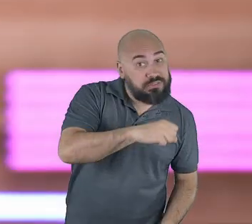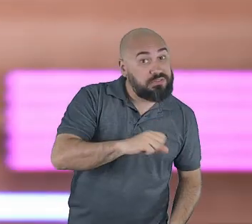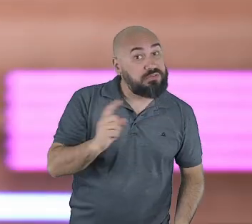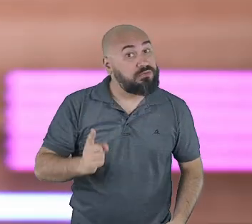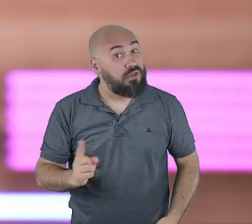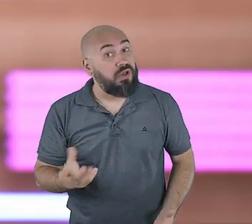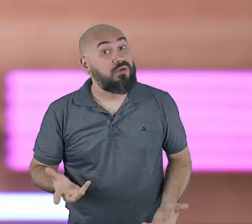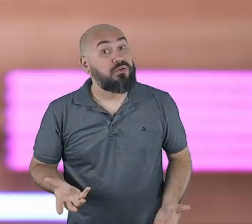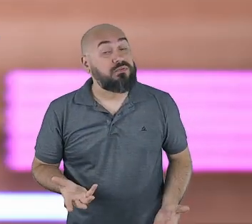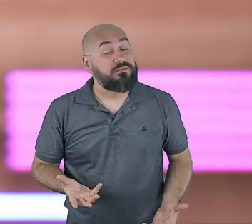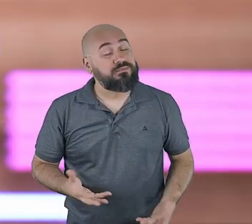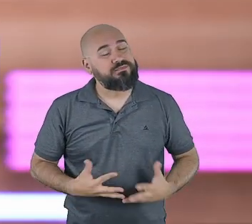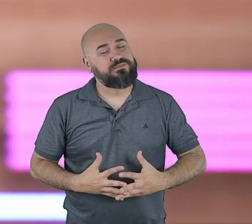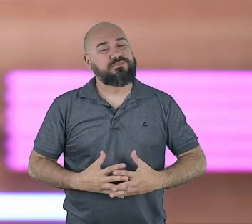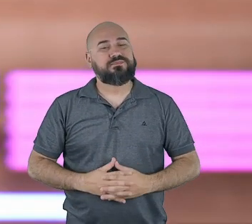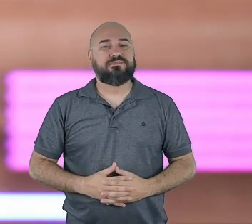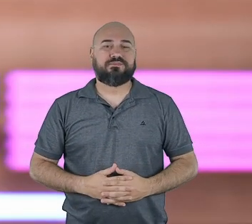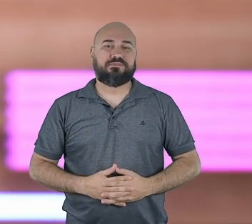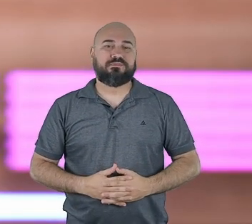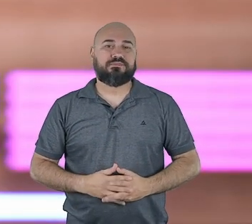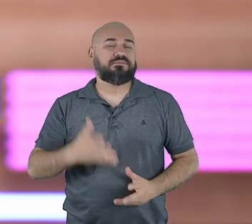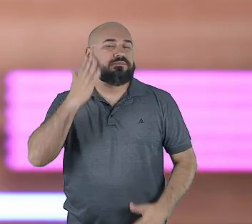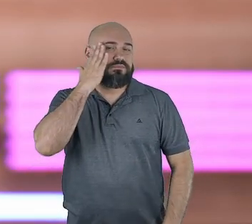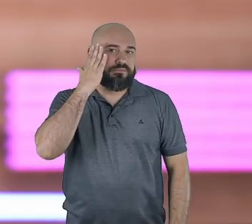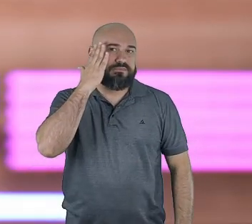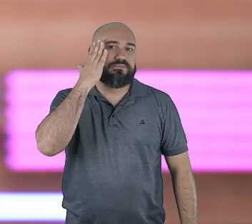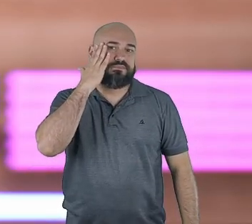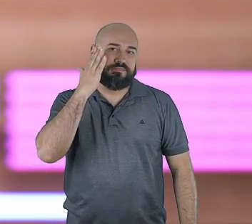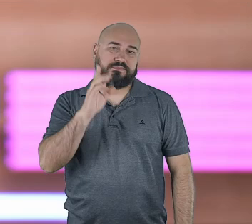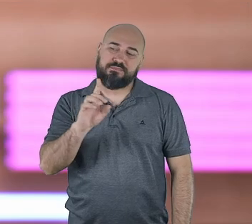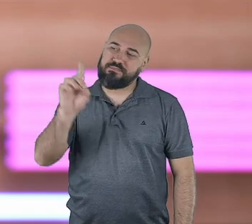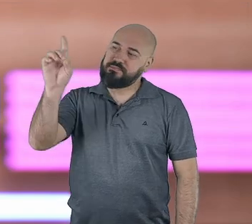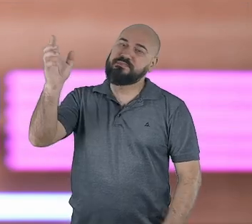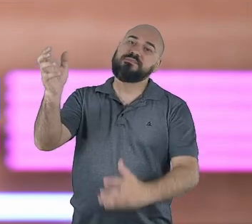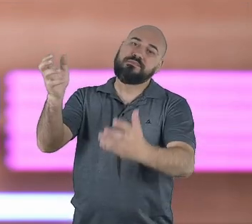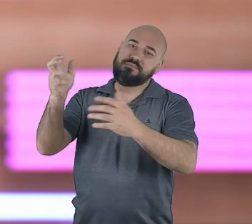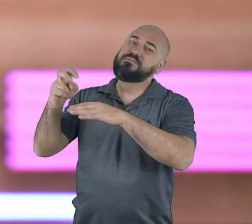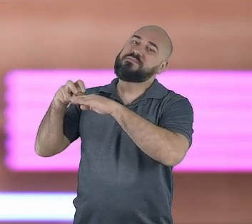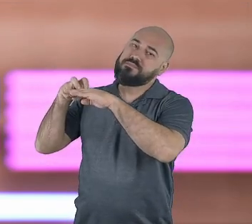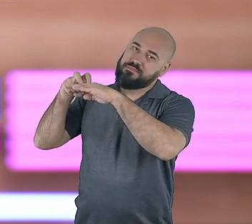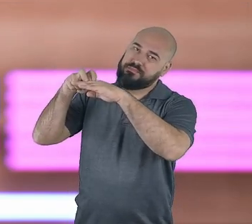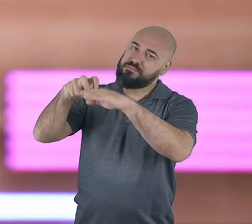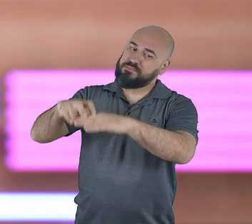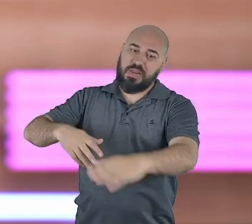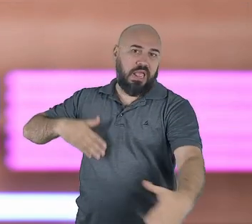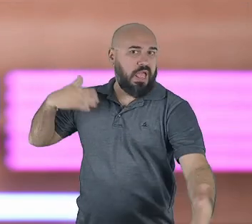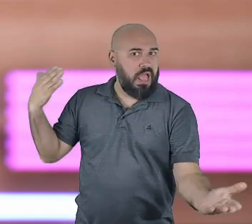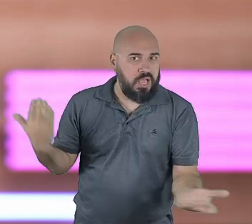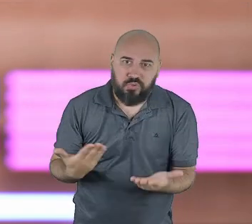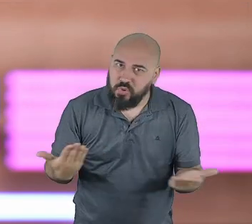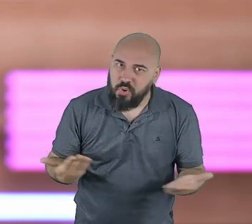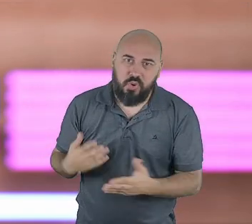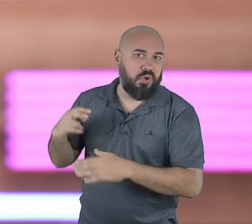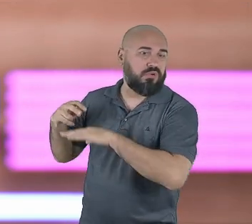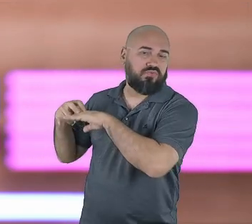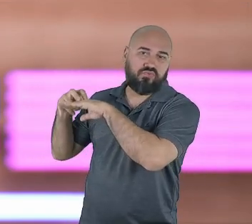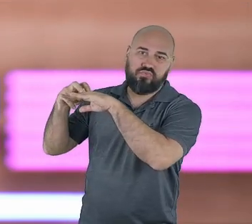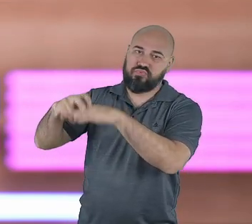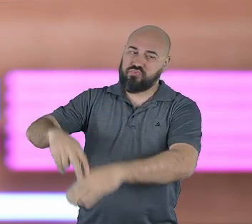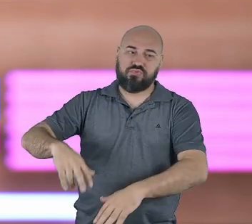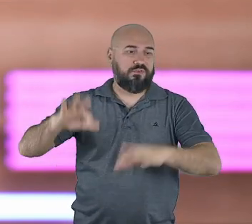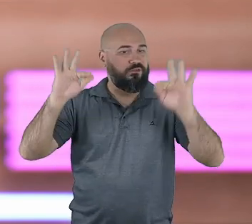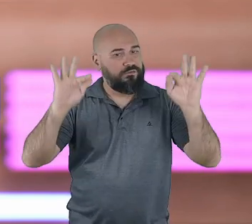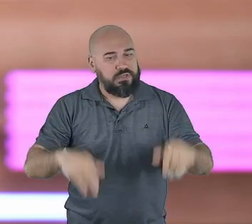Eu sei que mais do que eu e você, Deus quer colocar um ponto final na história de